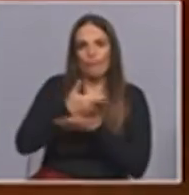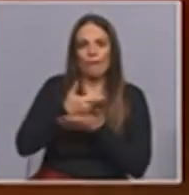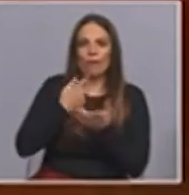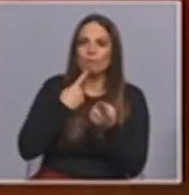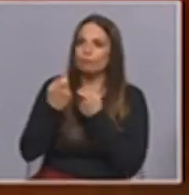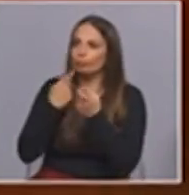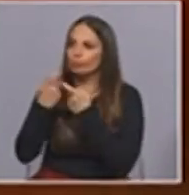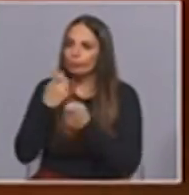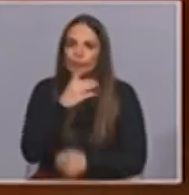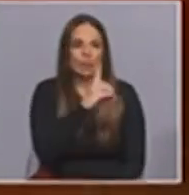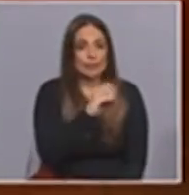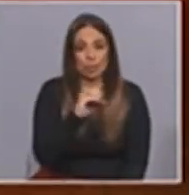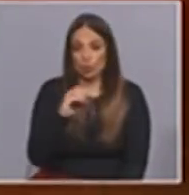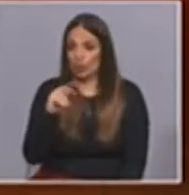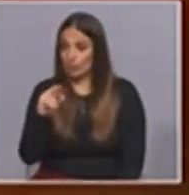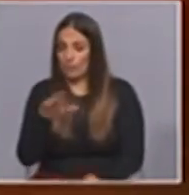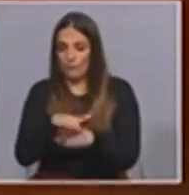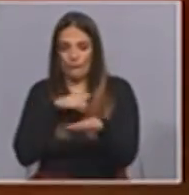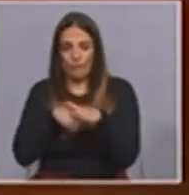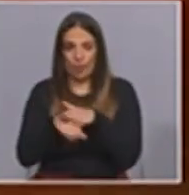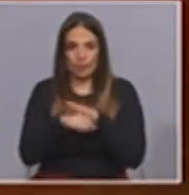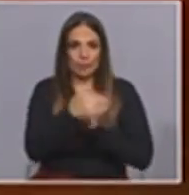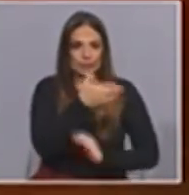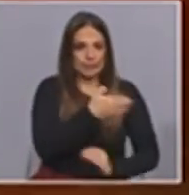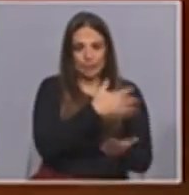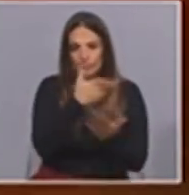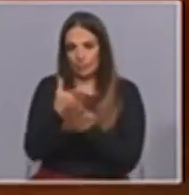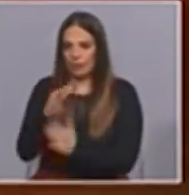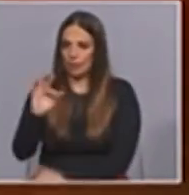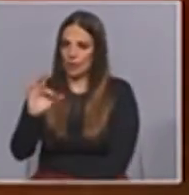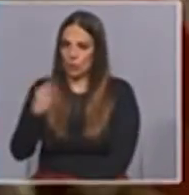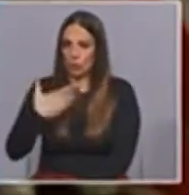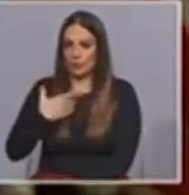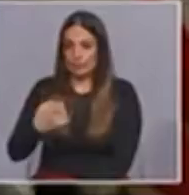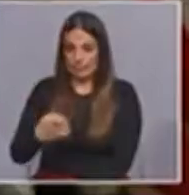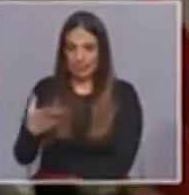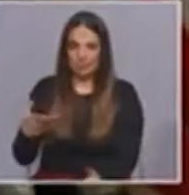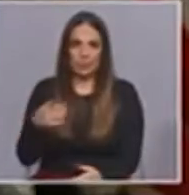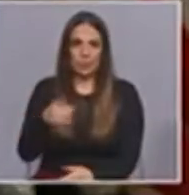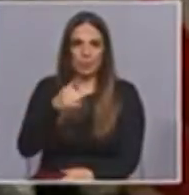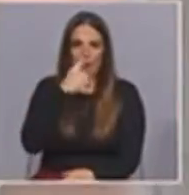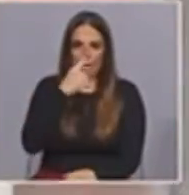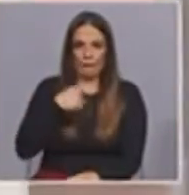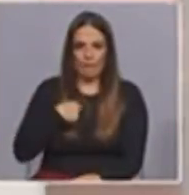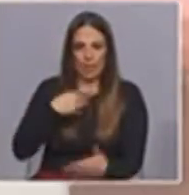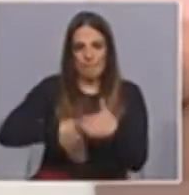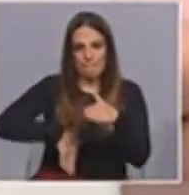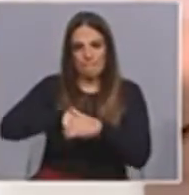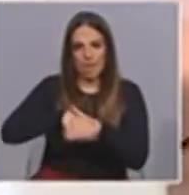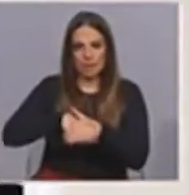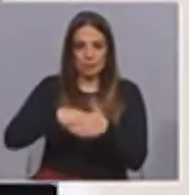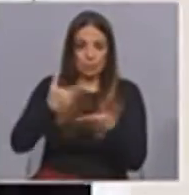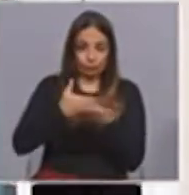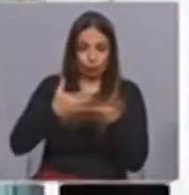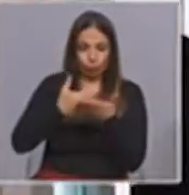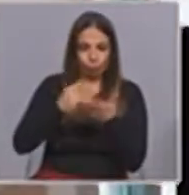603 entrevistas telefónicas realizadas de 7 a 14 de dezembro. O erro máximo de amostragem deste